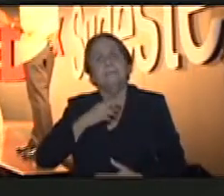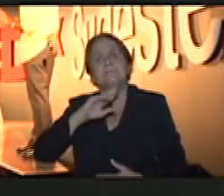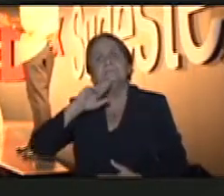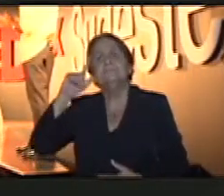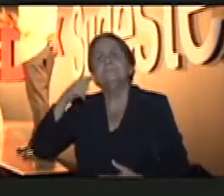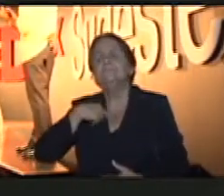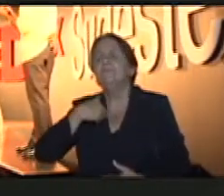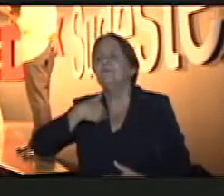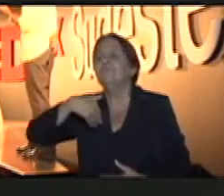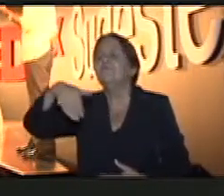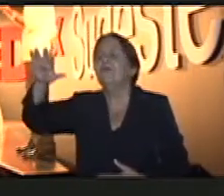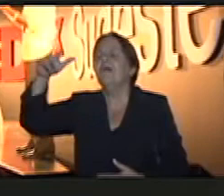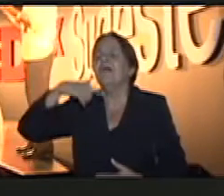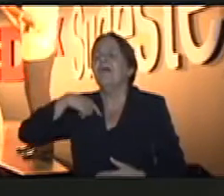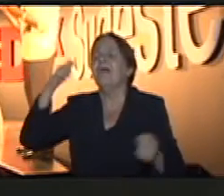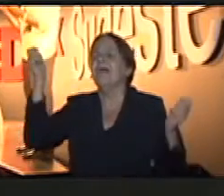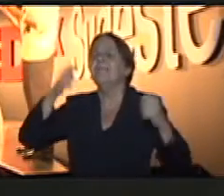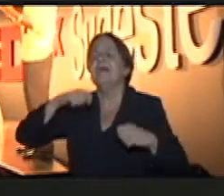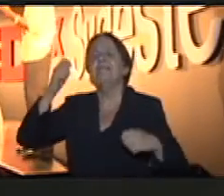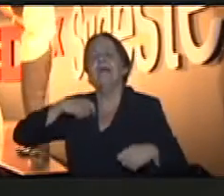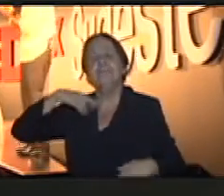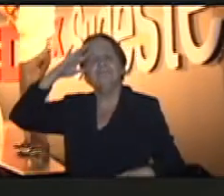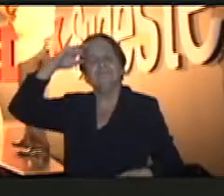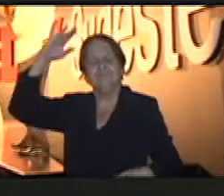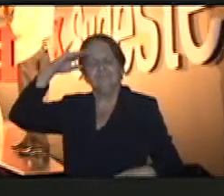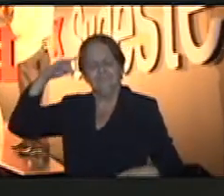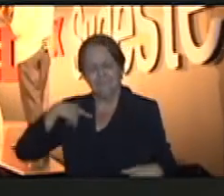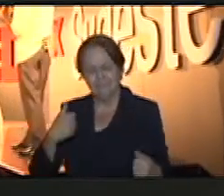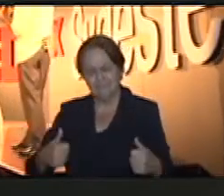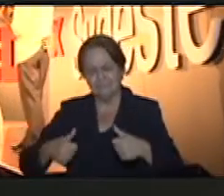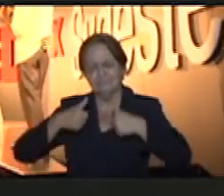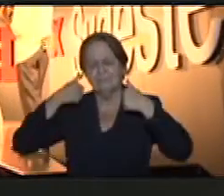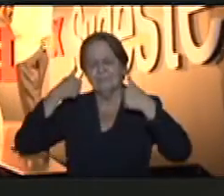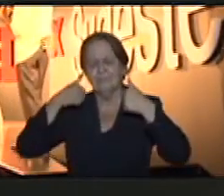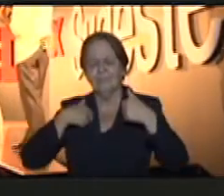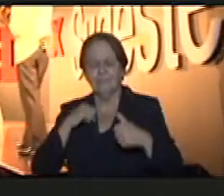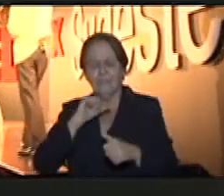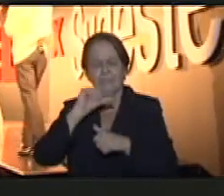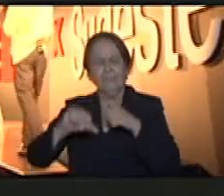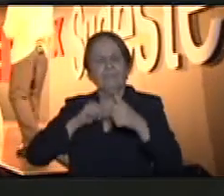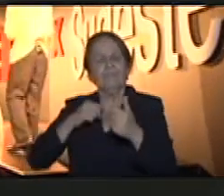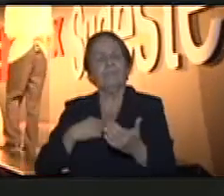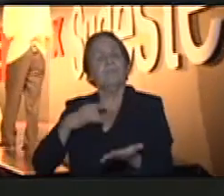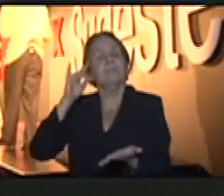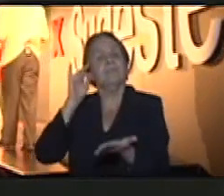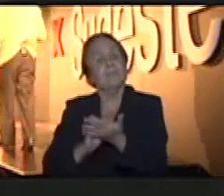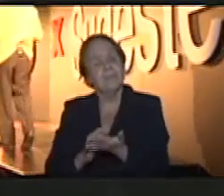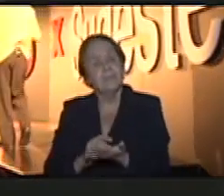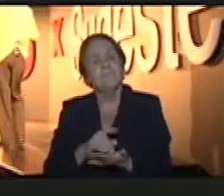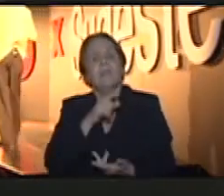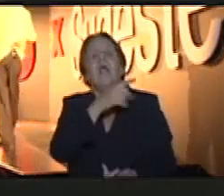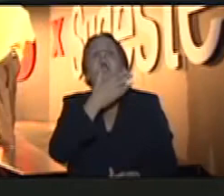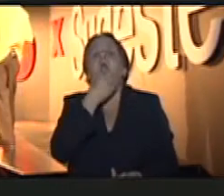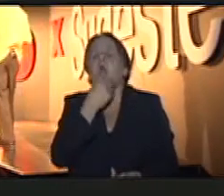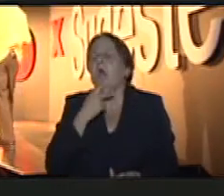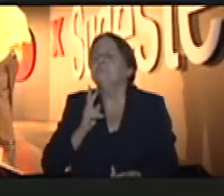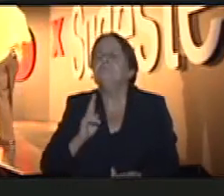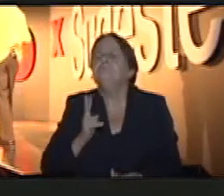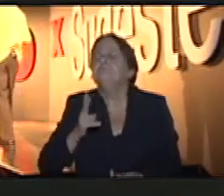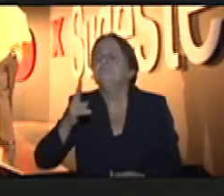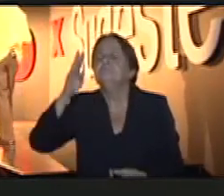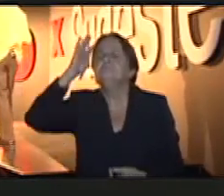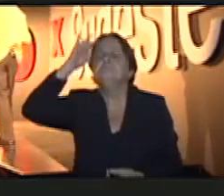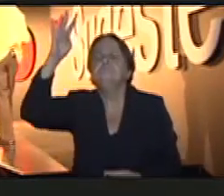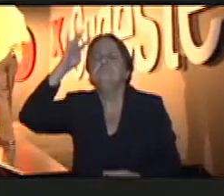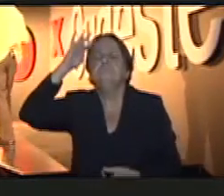junto você tem o poder segundo Carlos rumon de Andrade transformação em realidade esses homens continuam sonhando sendo